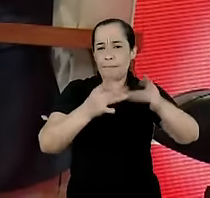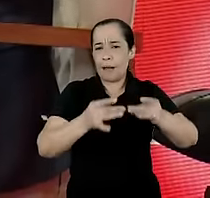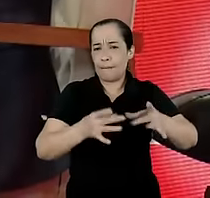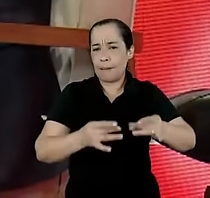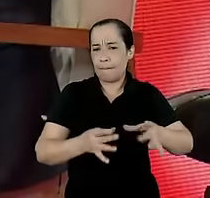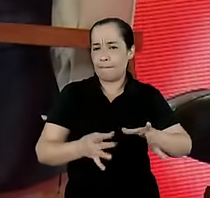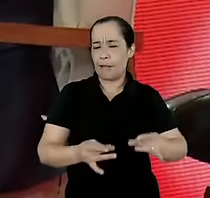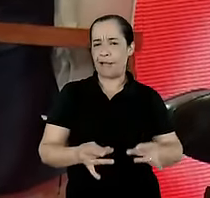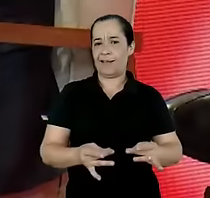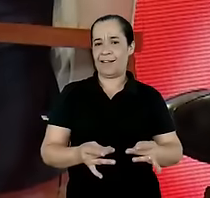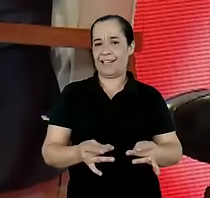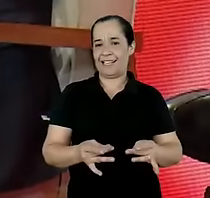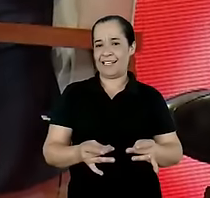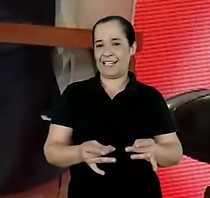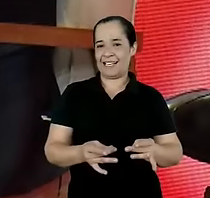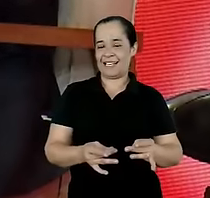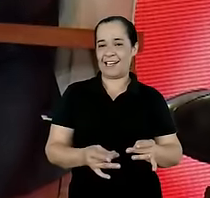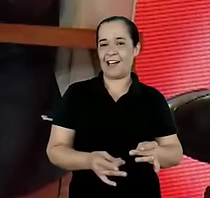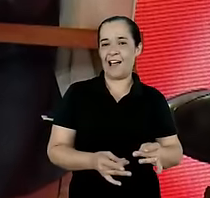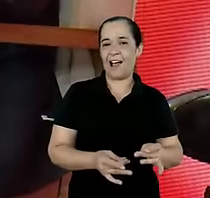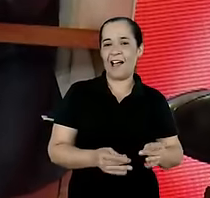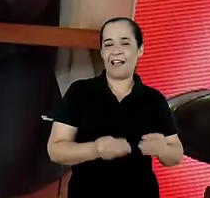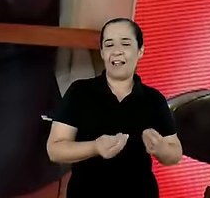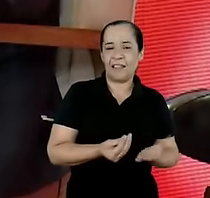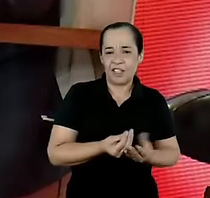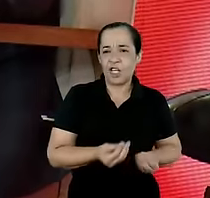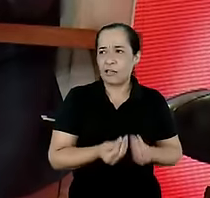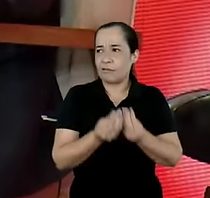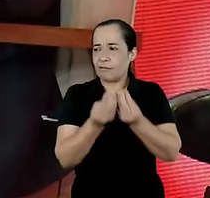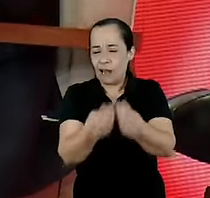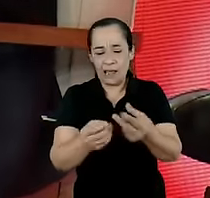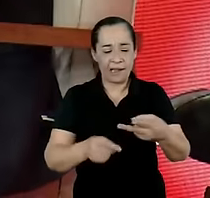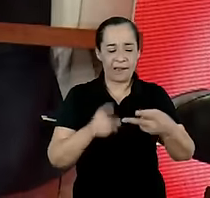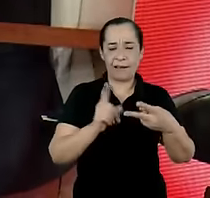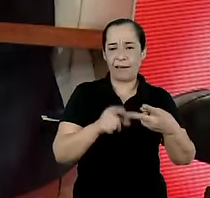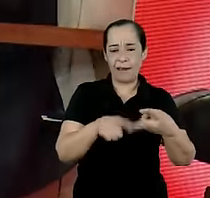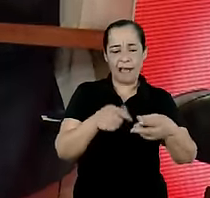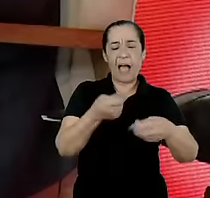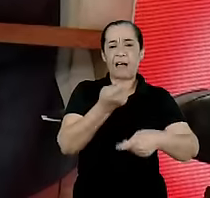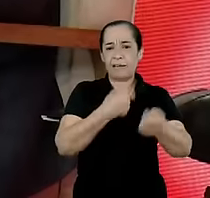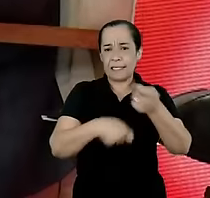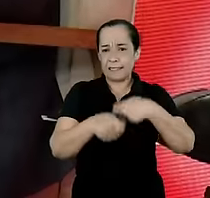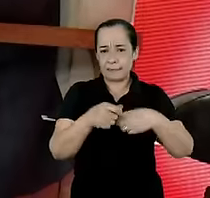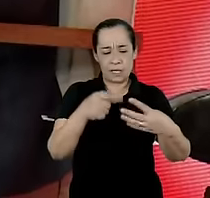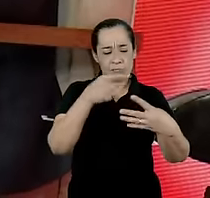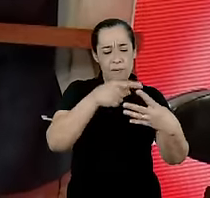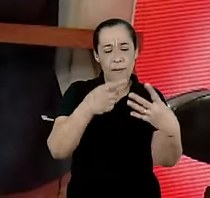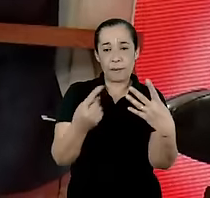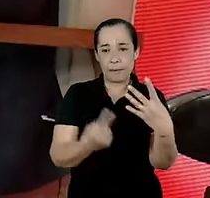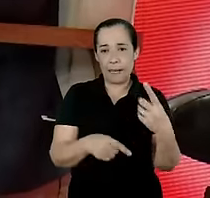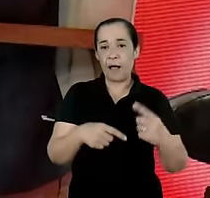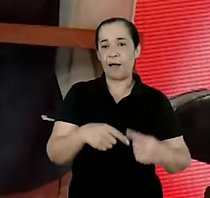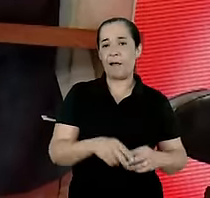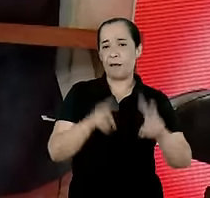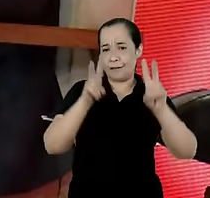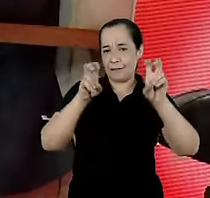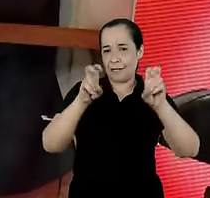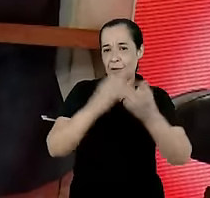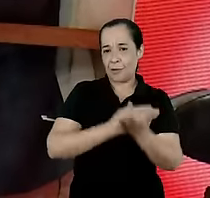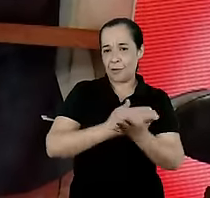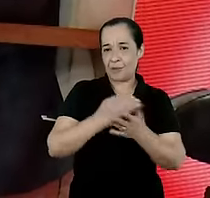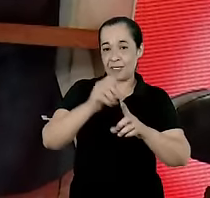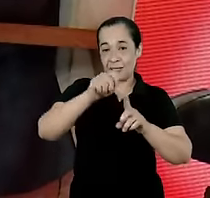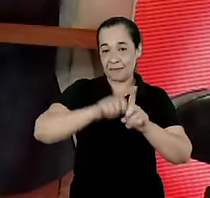das taxas de distribuição taxas de administração e outras temáticas que tá previsto para entrar em abril a cvm ela tem